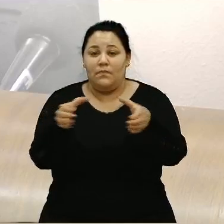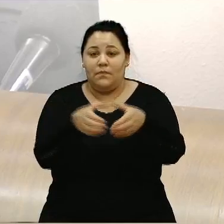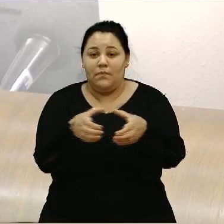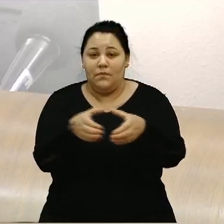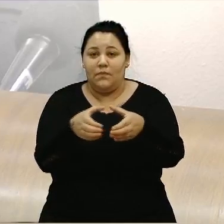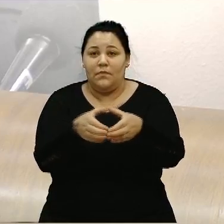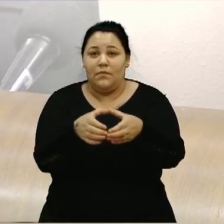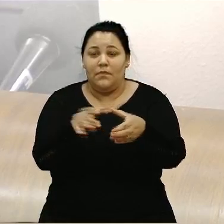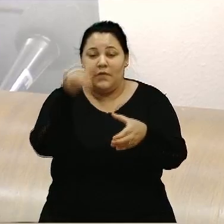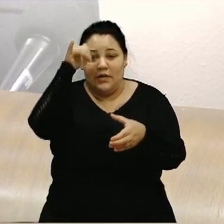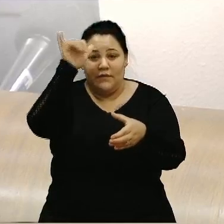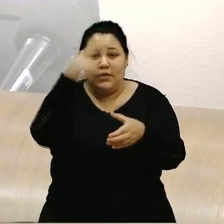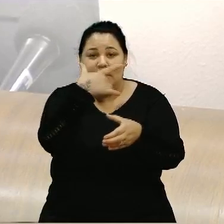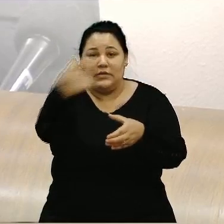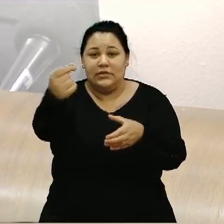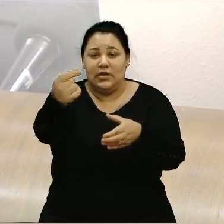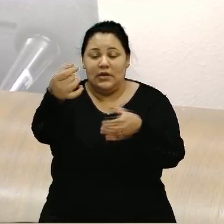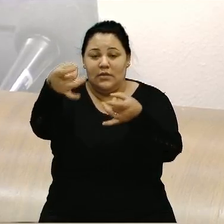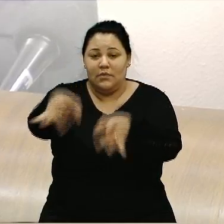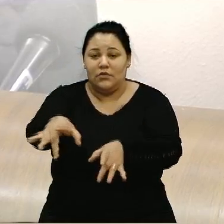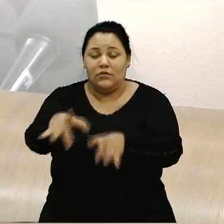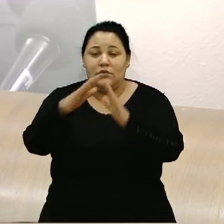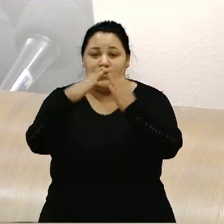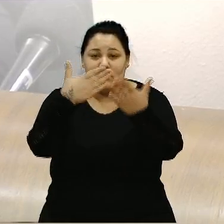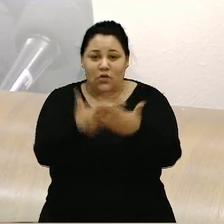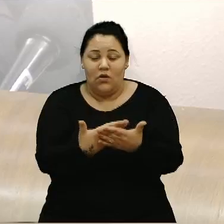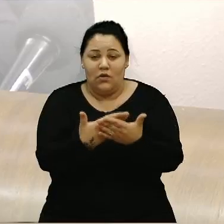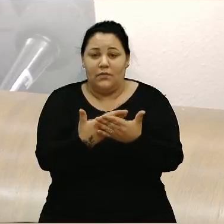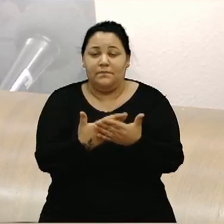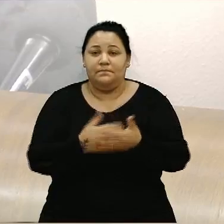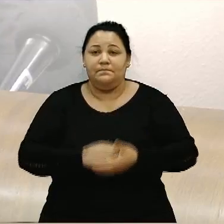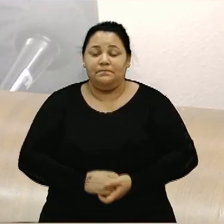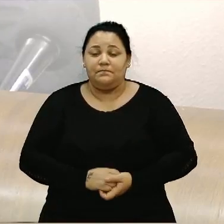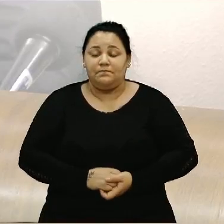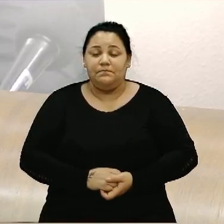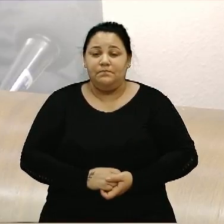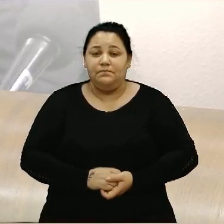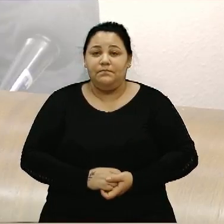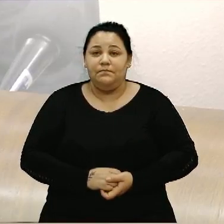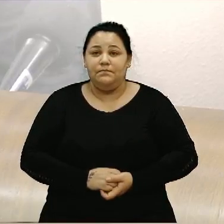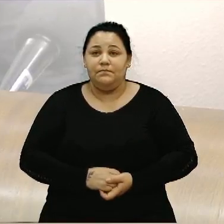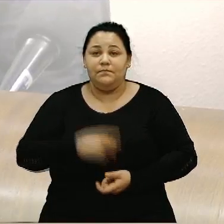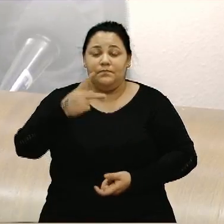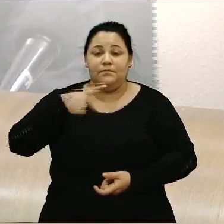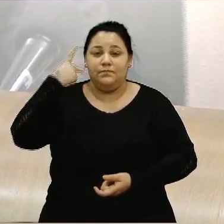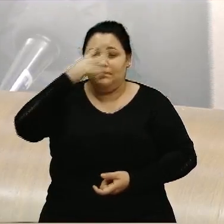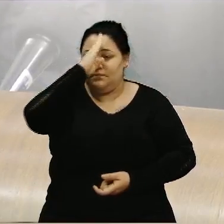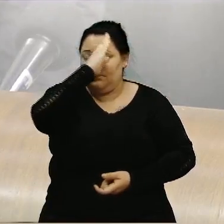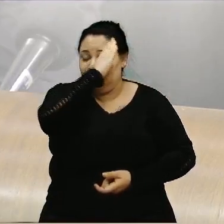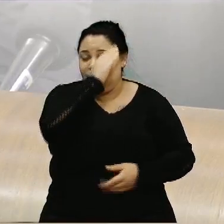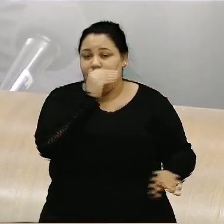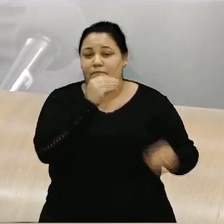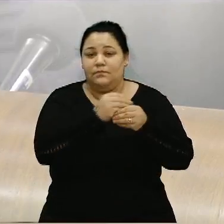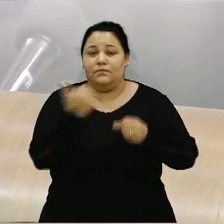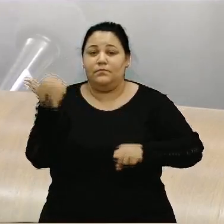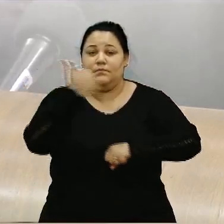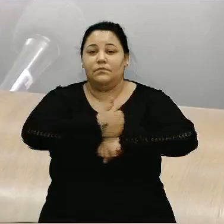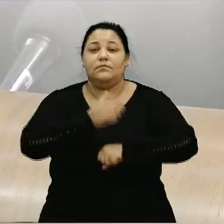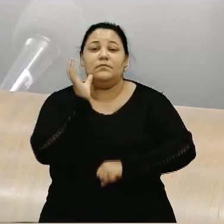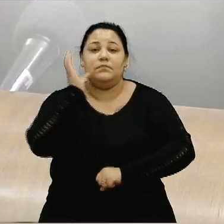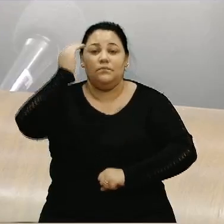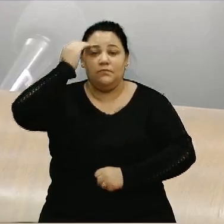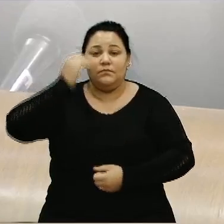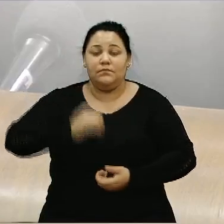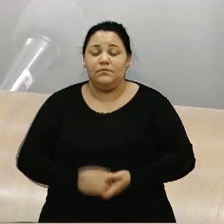Conto, Todos Contam, no município de Caxias do Sul. Relator é o vereador Adriano Bressan, ADOC, vereador Felipe Gremelmaier.